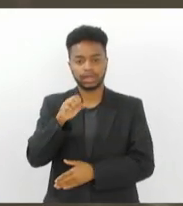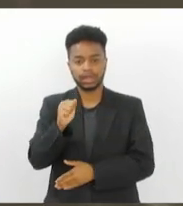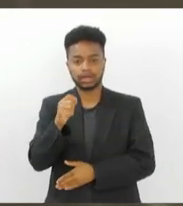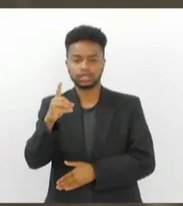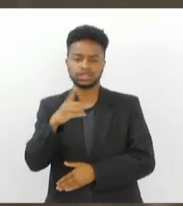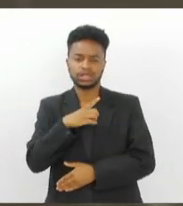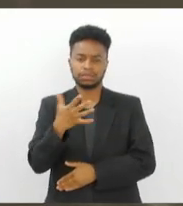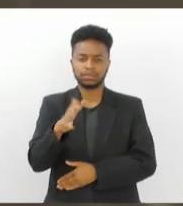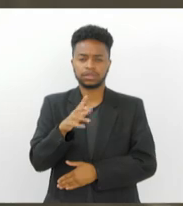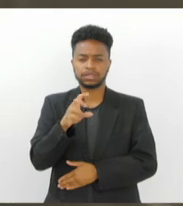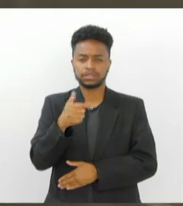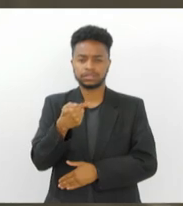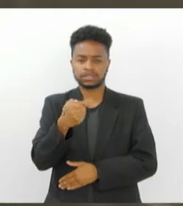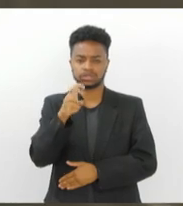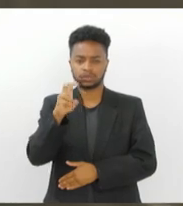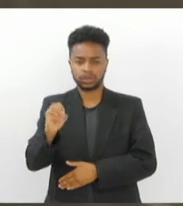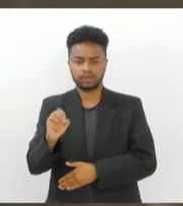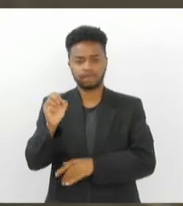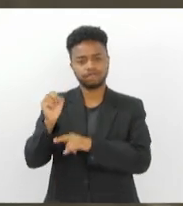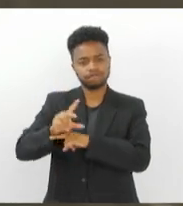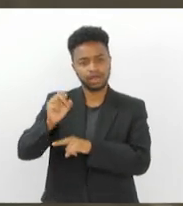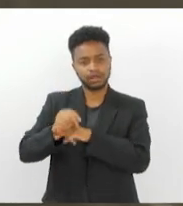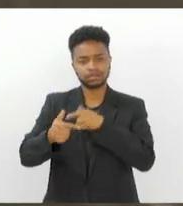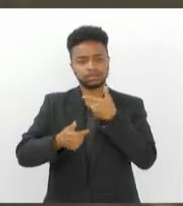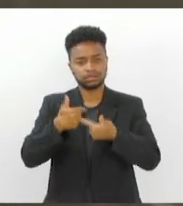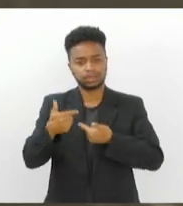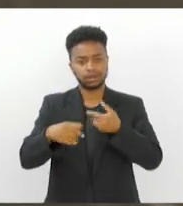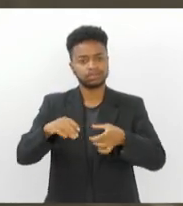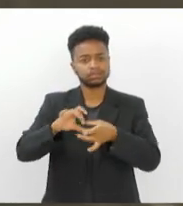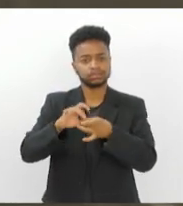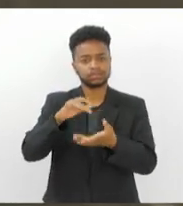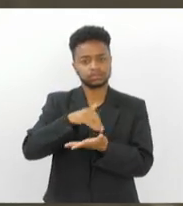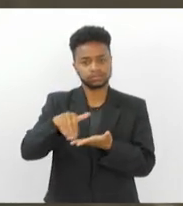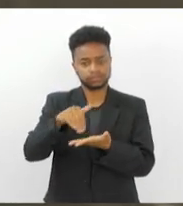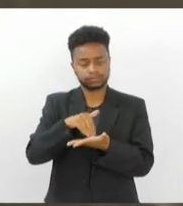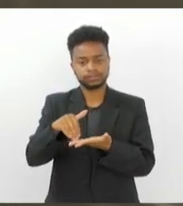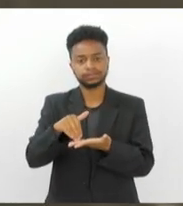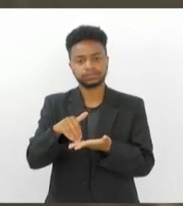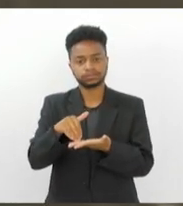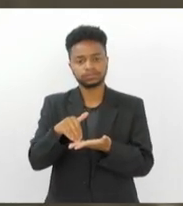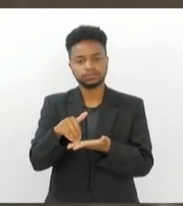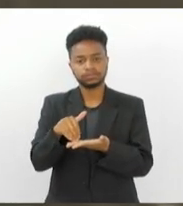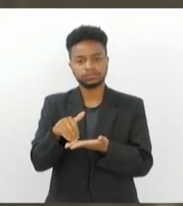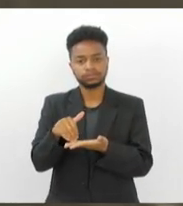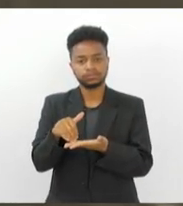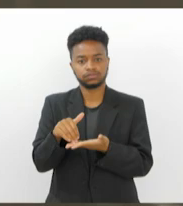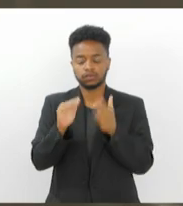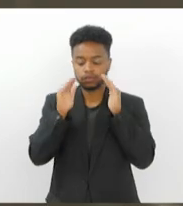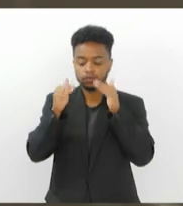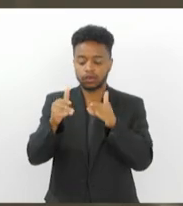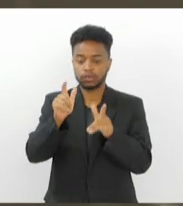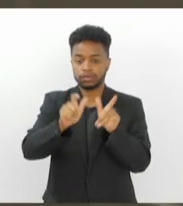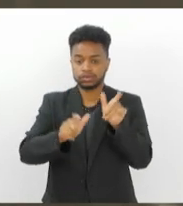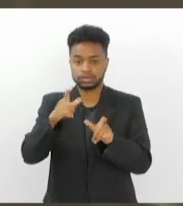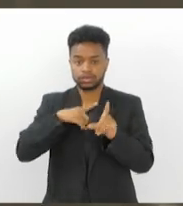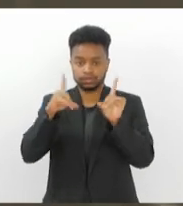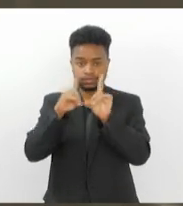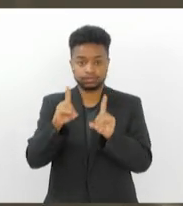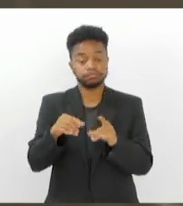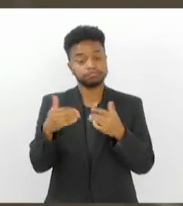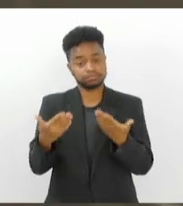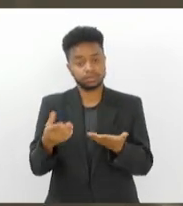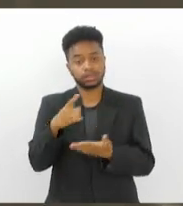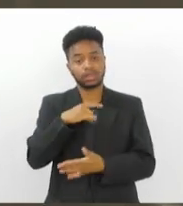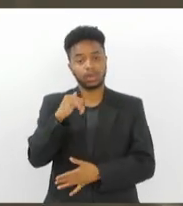750 vagas de emprego na nossa secretaria eh para poder só para pessoas com deficiência então oportunidade